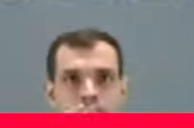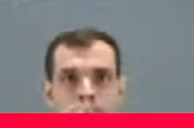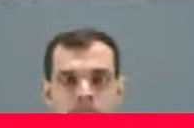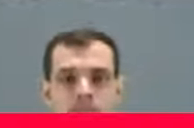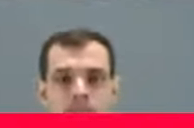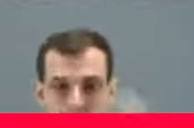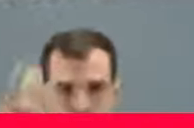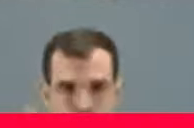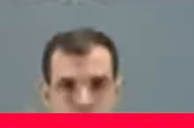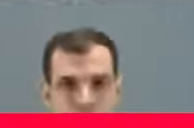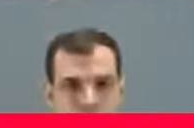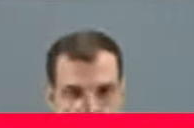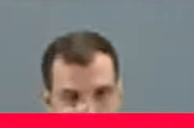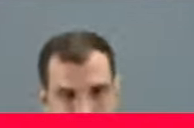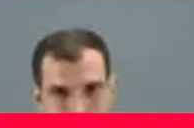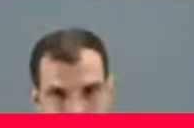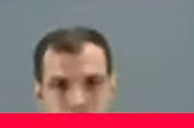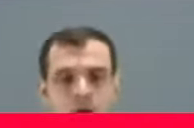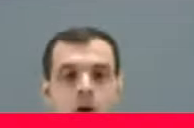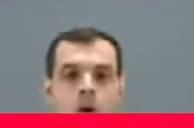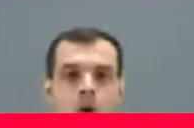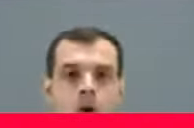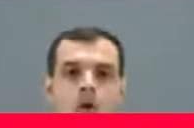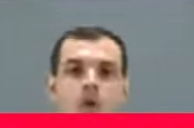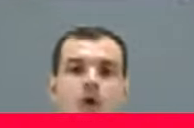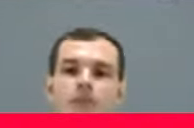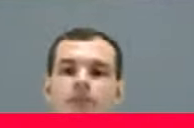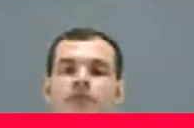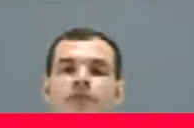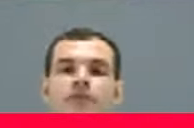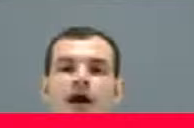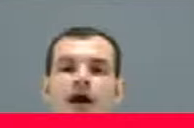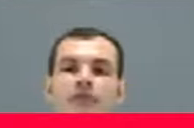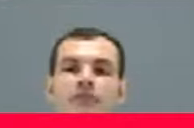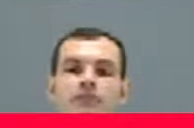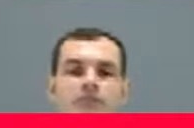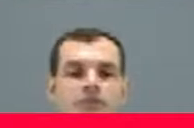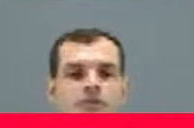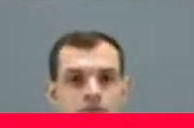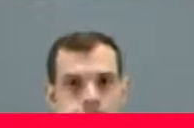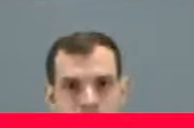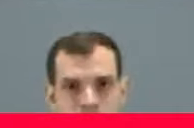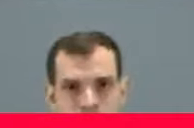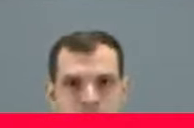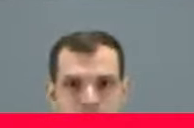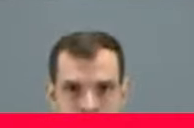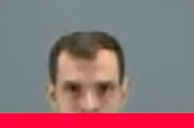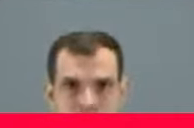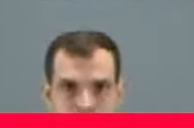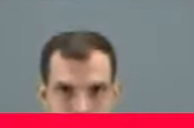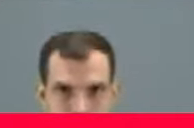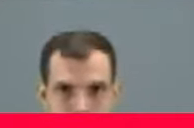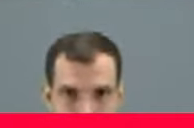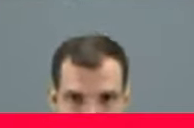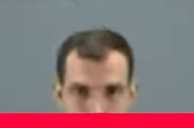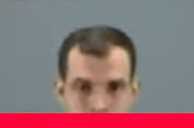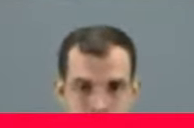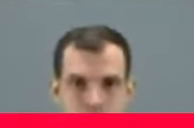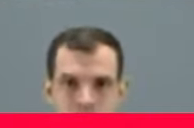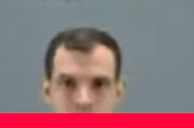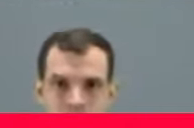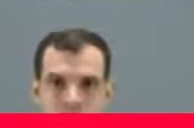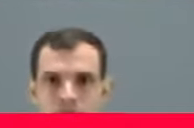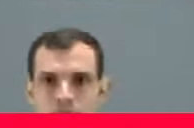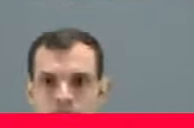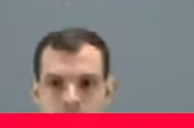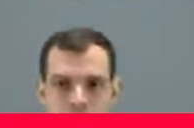para dizer como fazer para pagar esse benefício ao trabalhador brasileiro é o presidente Lula, que prometeu